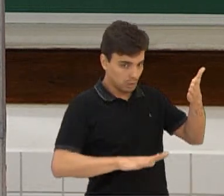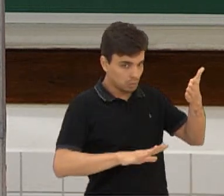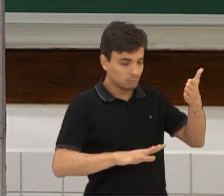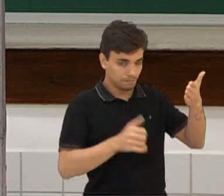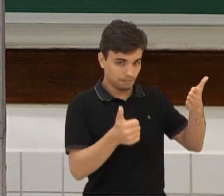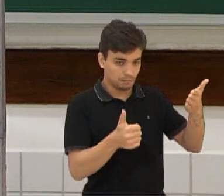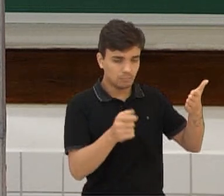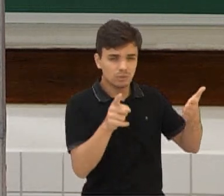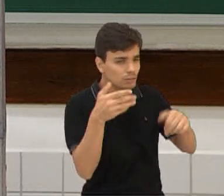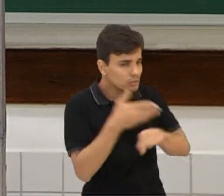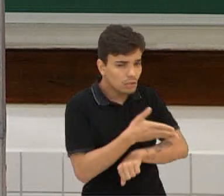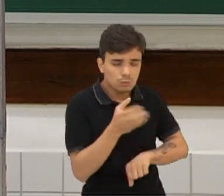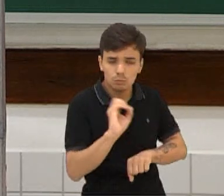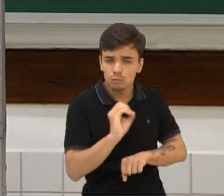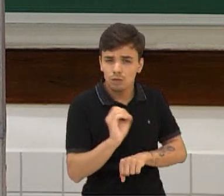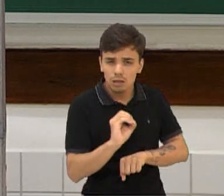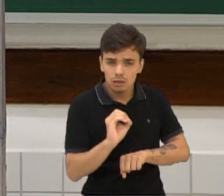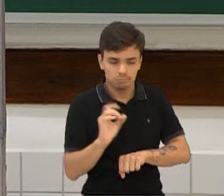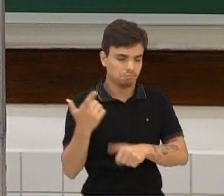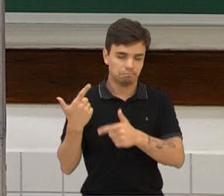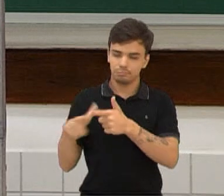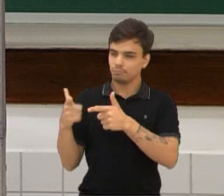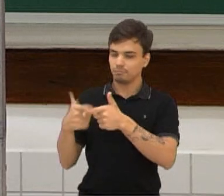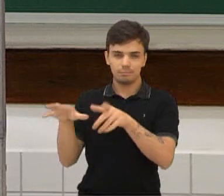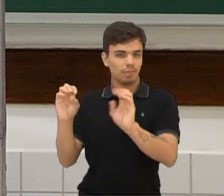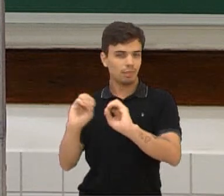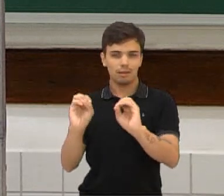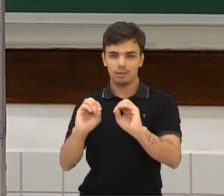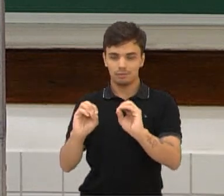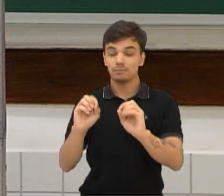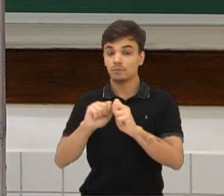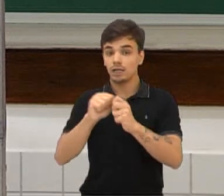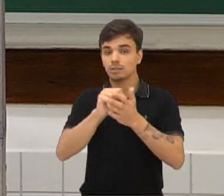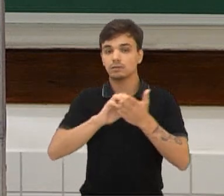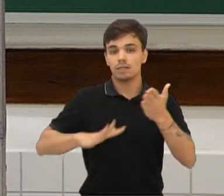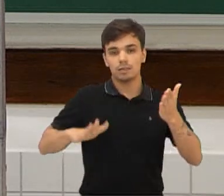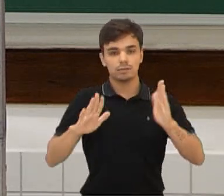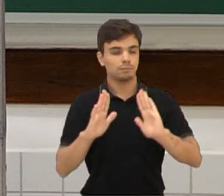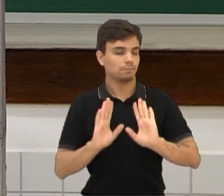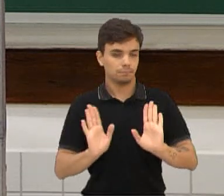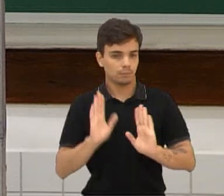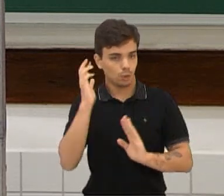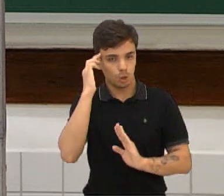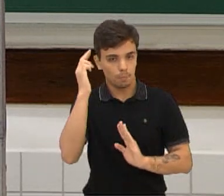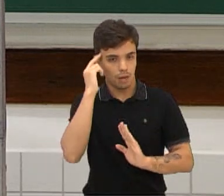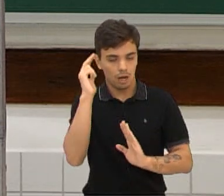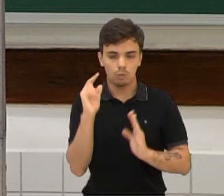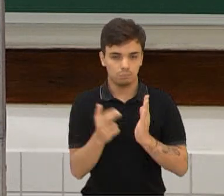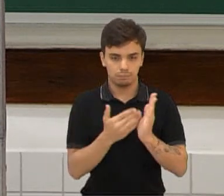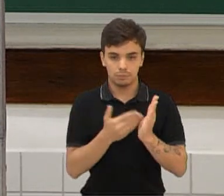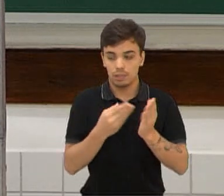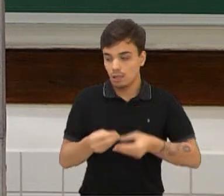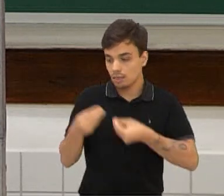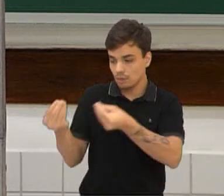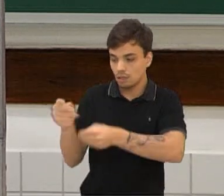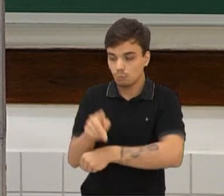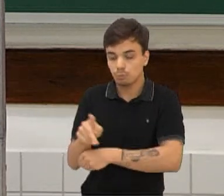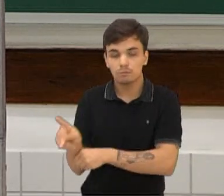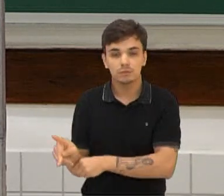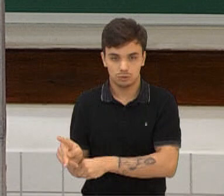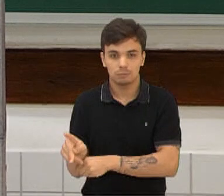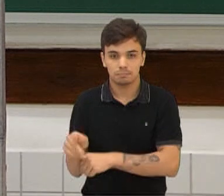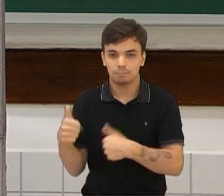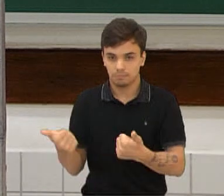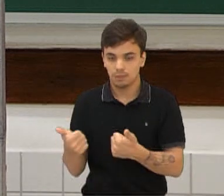você não tem acesso? Também não tem problema, né? Faz atividade no caderno e leva lá para o teu professor e consegue ali